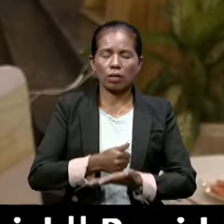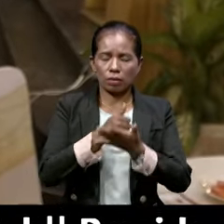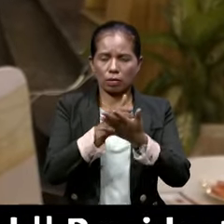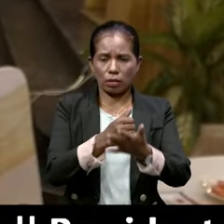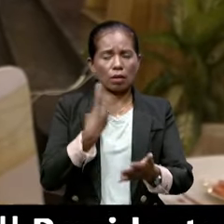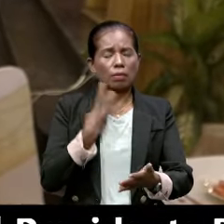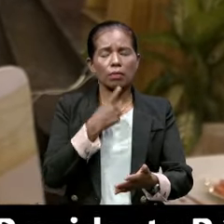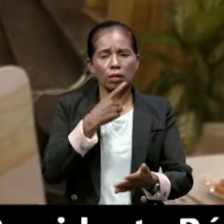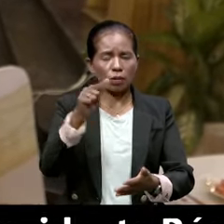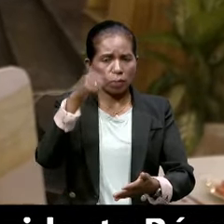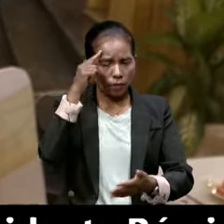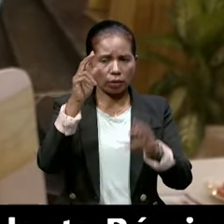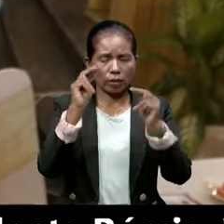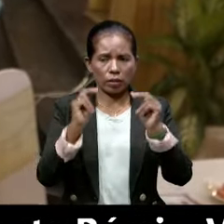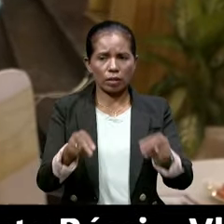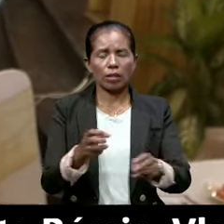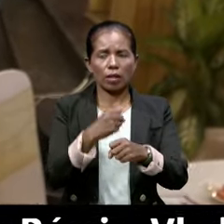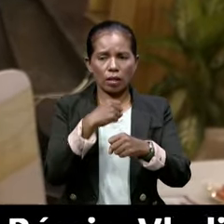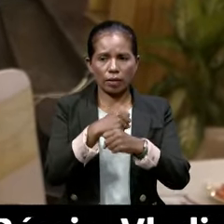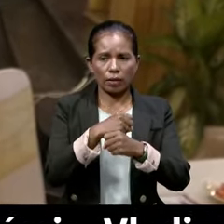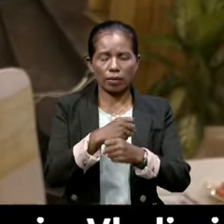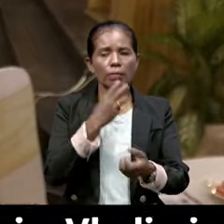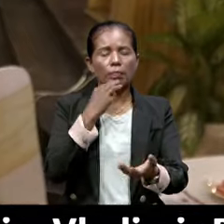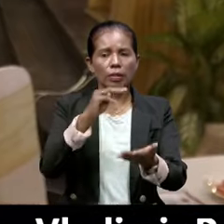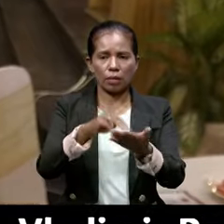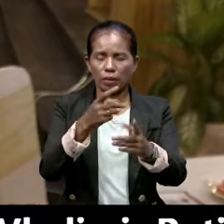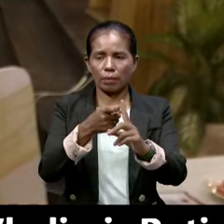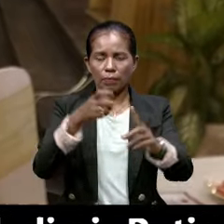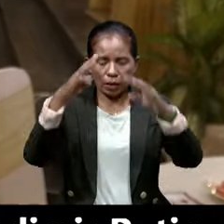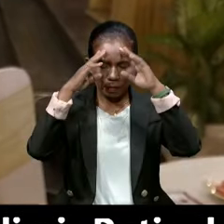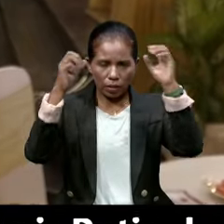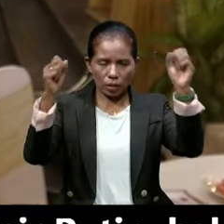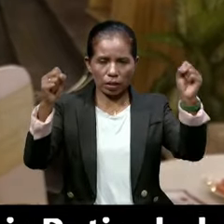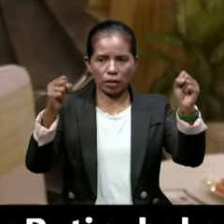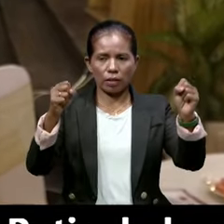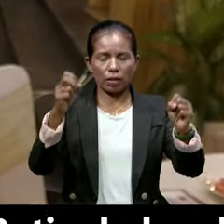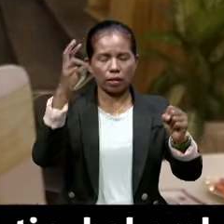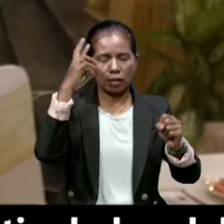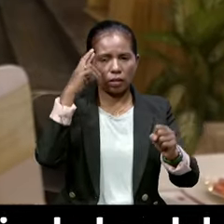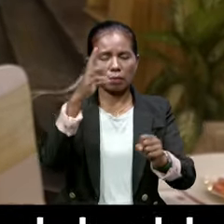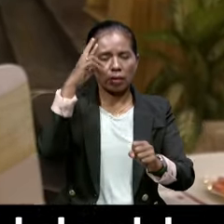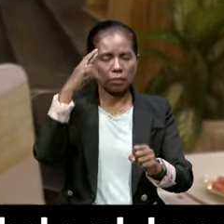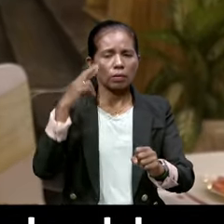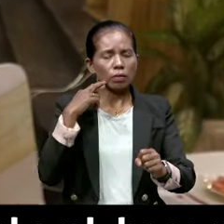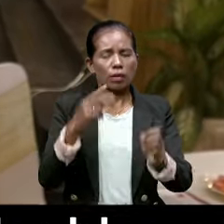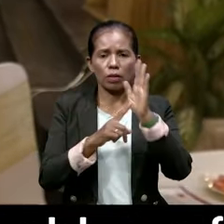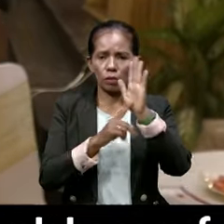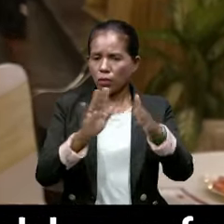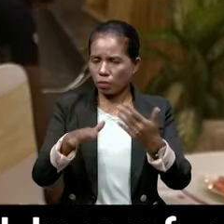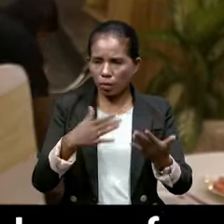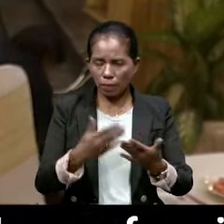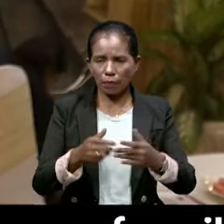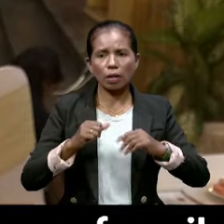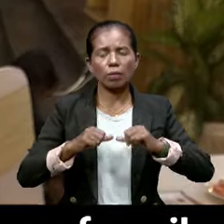vez o governo tem que halar no botruma também mensagem mais se presidente da república nem hemos hato tia na mais componente do todo que